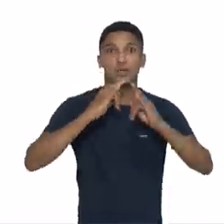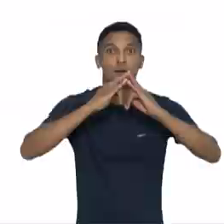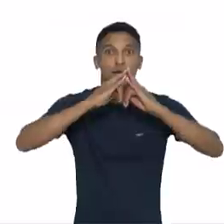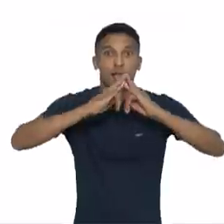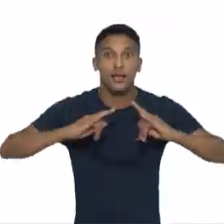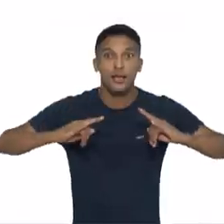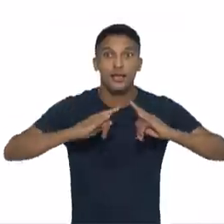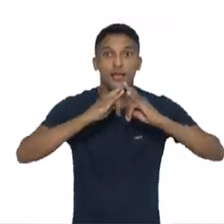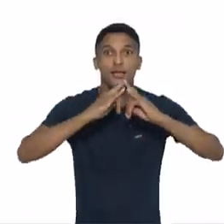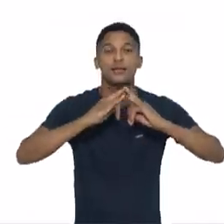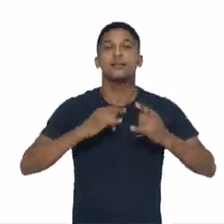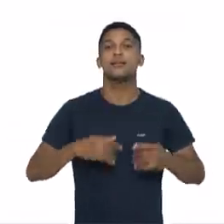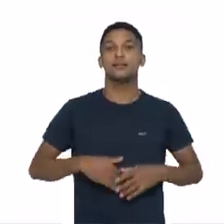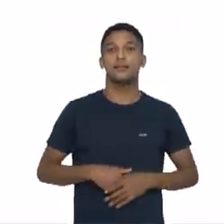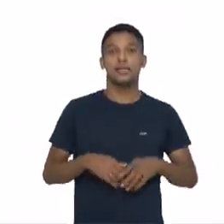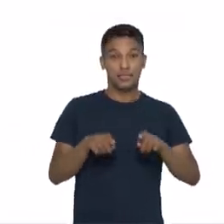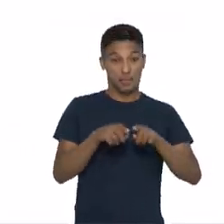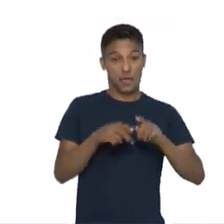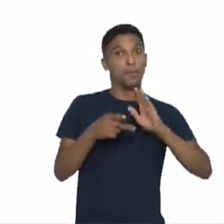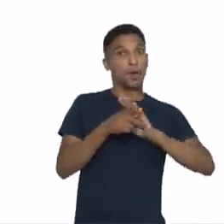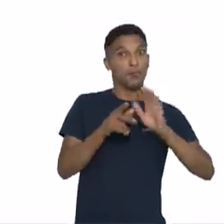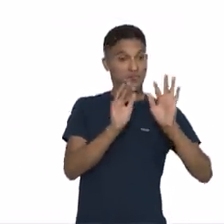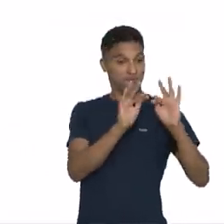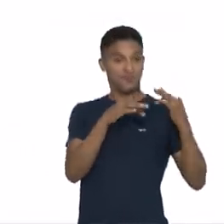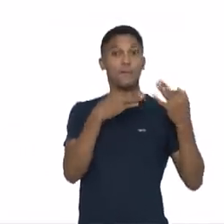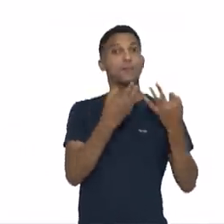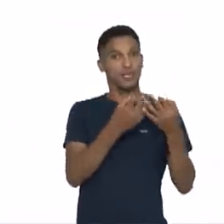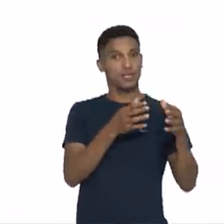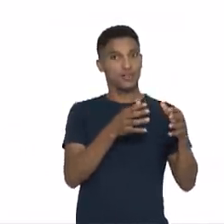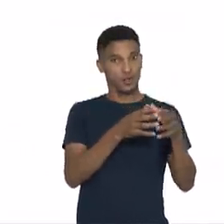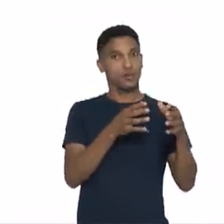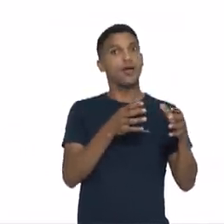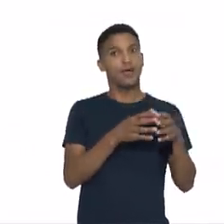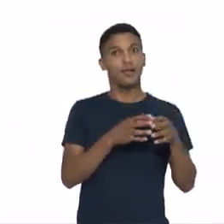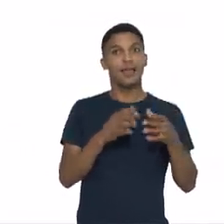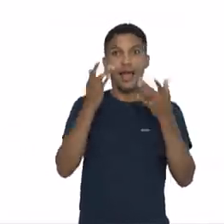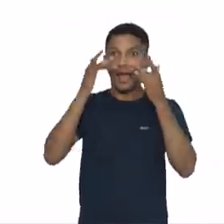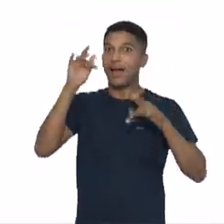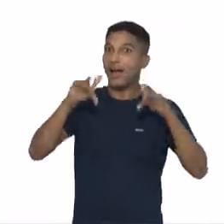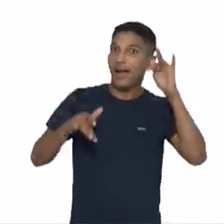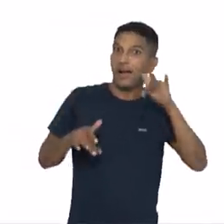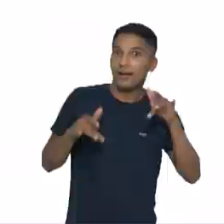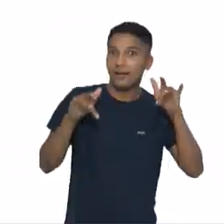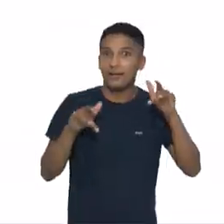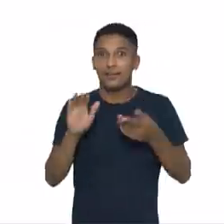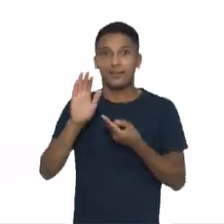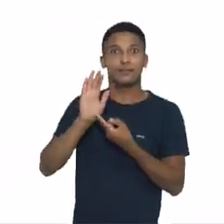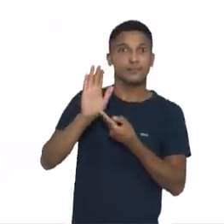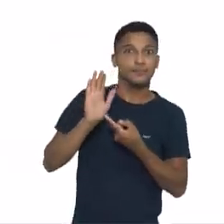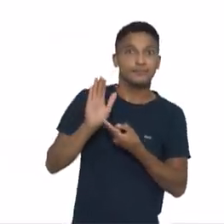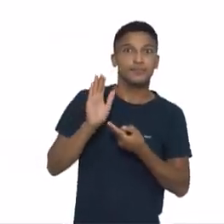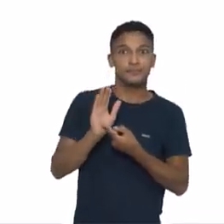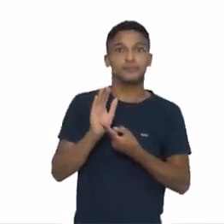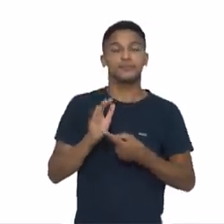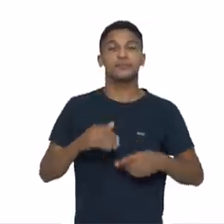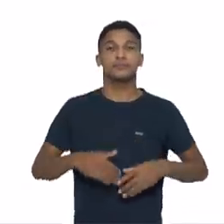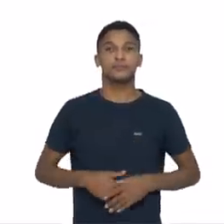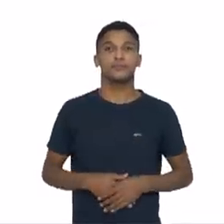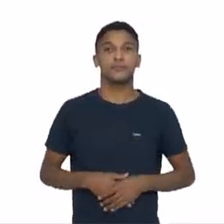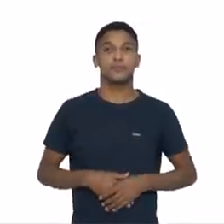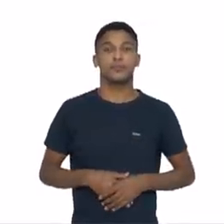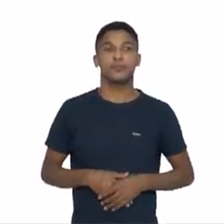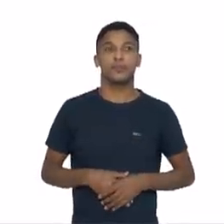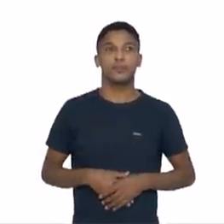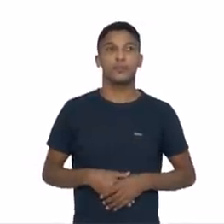por familiares que exercem esta arte por amor. Citamos o Centro da Memória do Circo, que preserva e compartilha a história circense